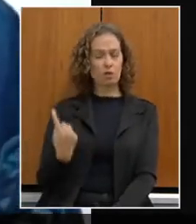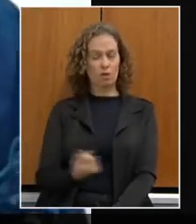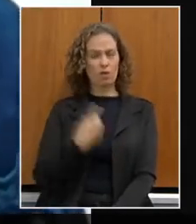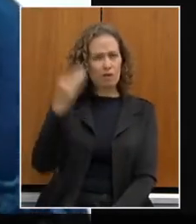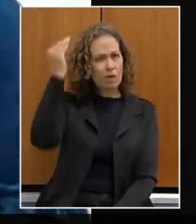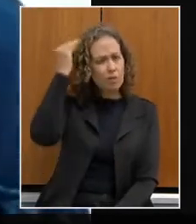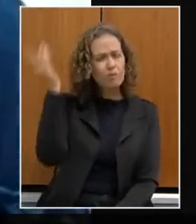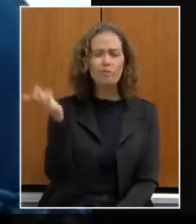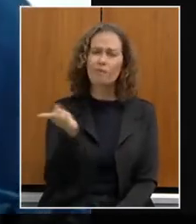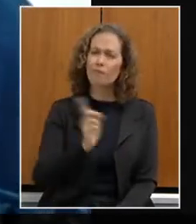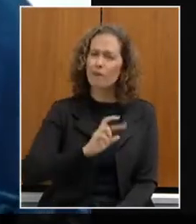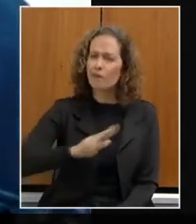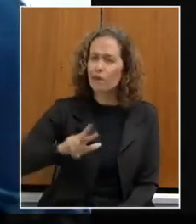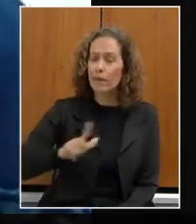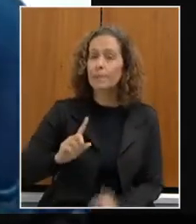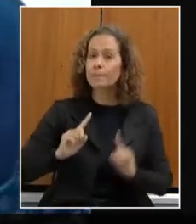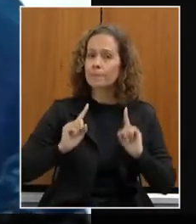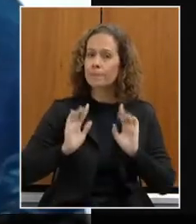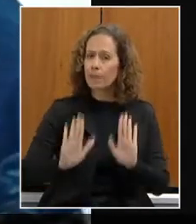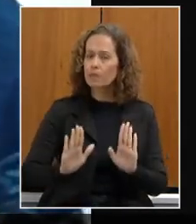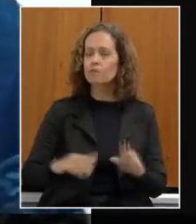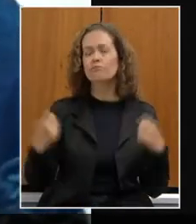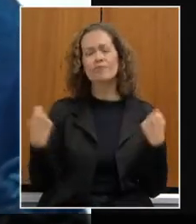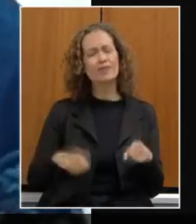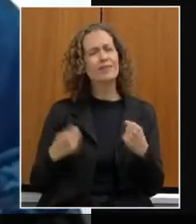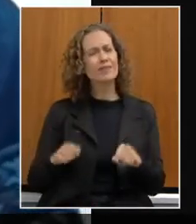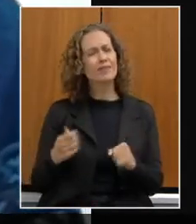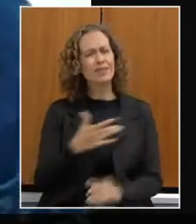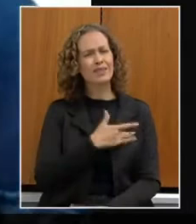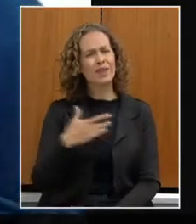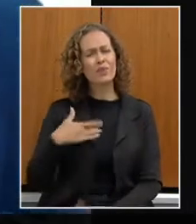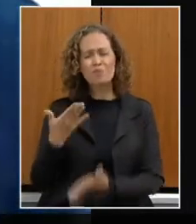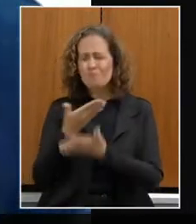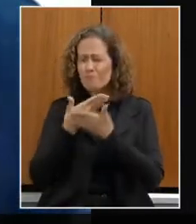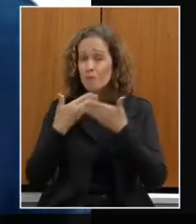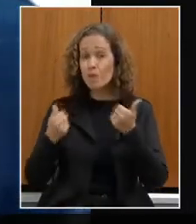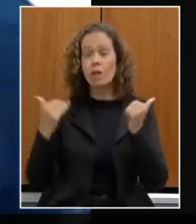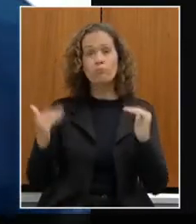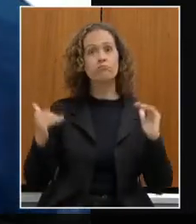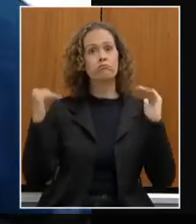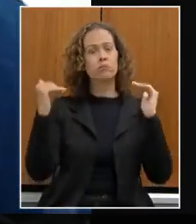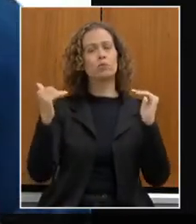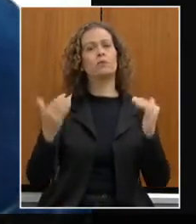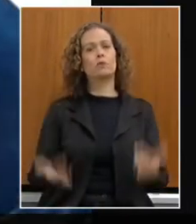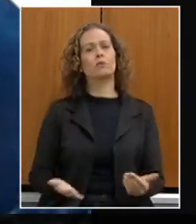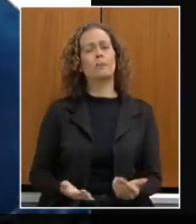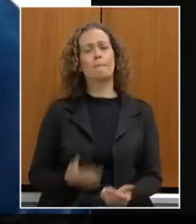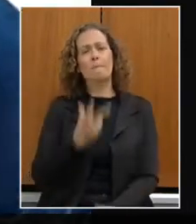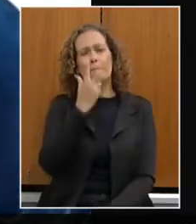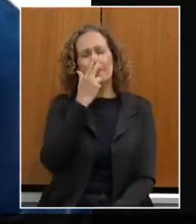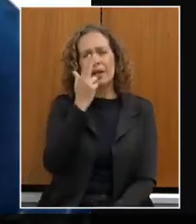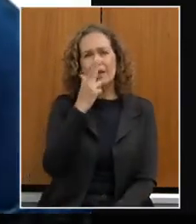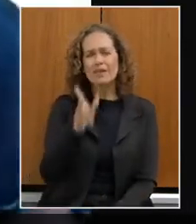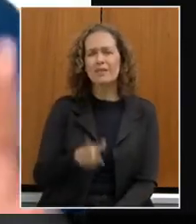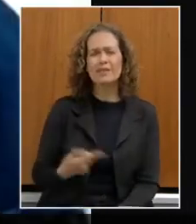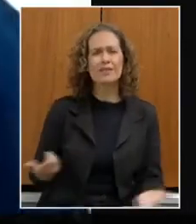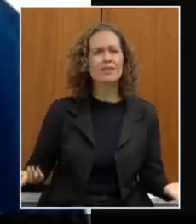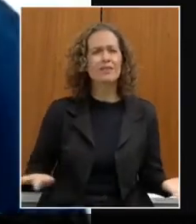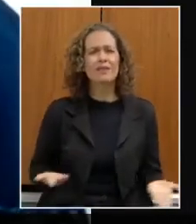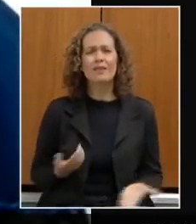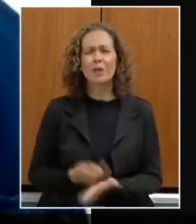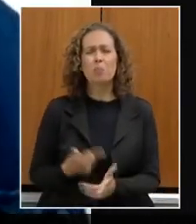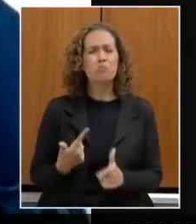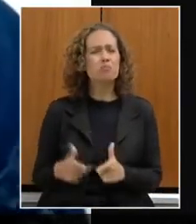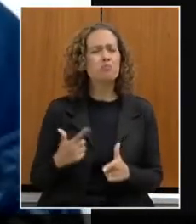precisamos melhorar muito a saúde aqui no Alto Paranaí parece que há uma marcação marcação política